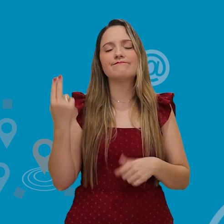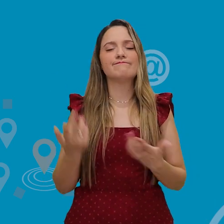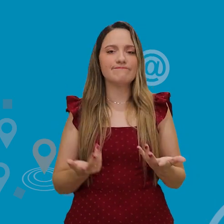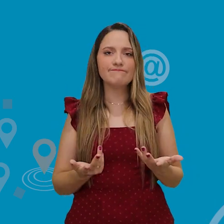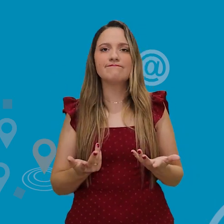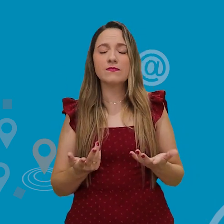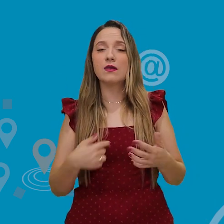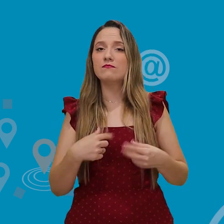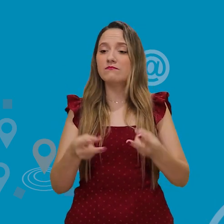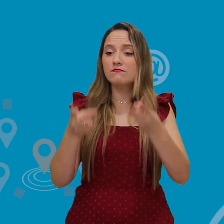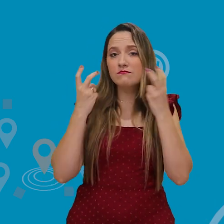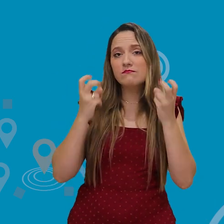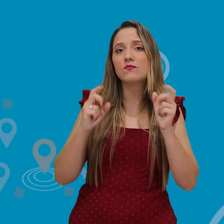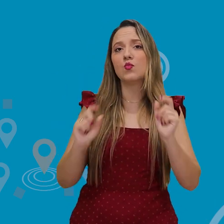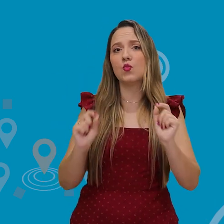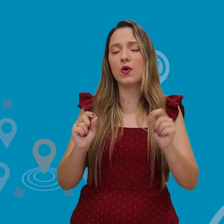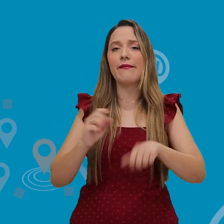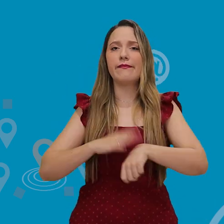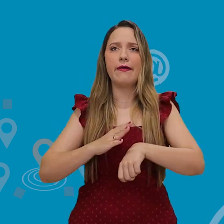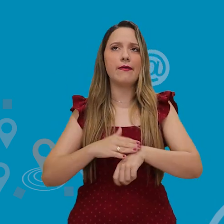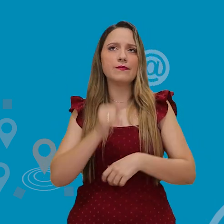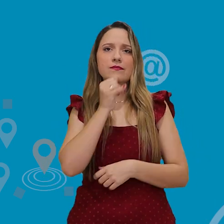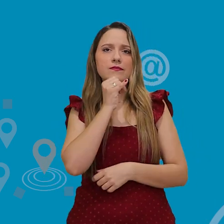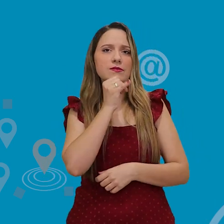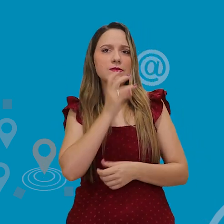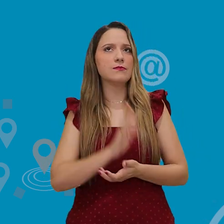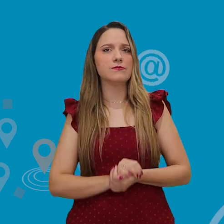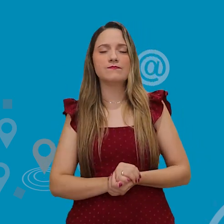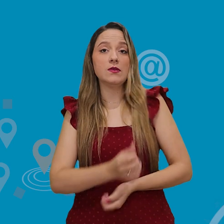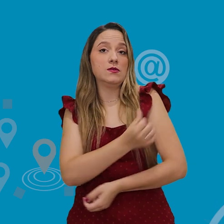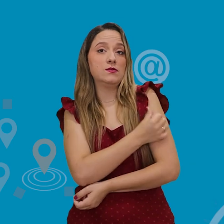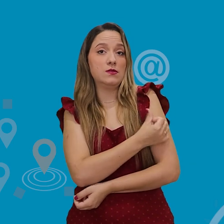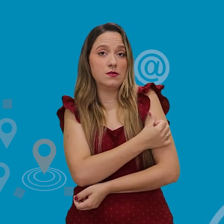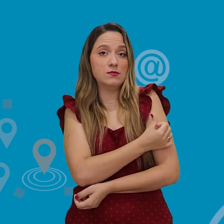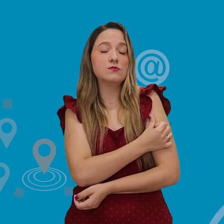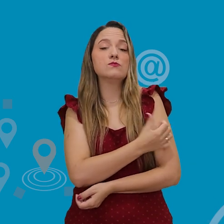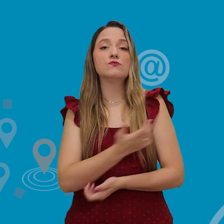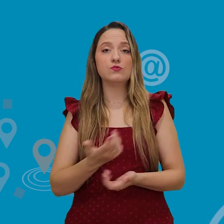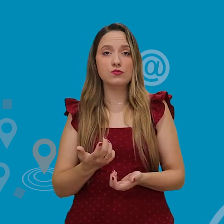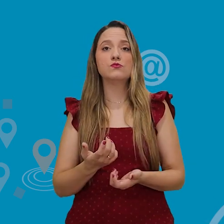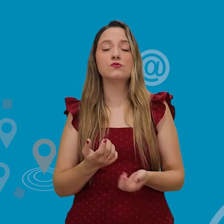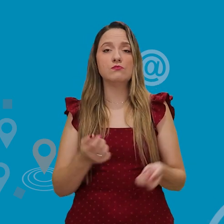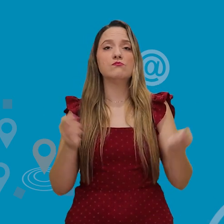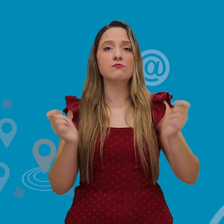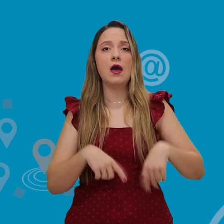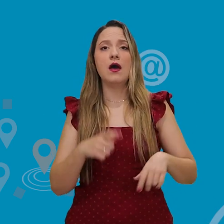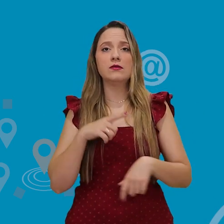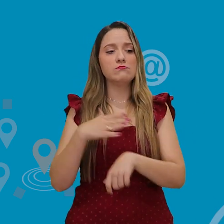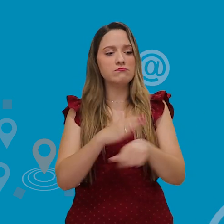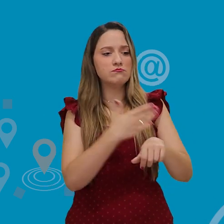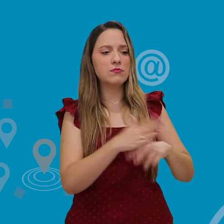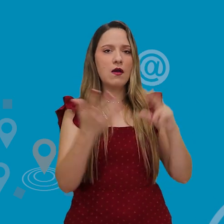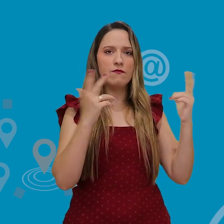Assim como outros também. Então, eu vejo que o tempo, por exemplo, do sexto ano, que a gente